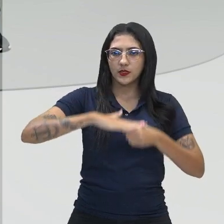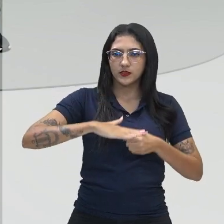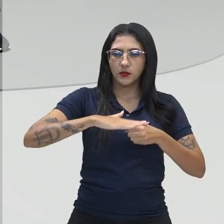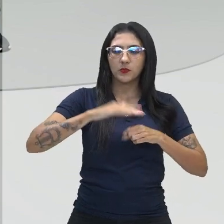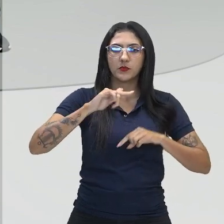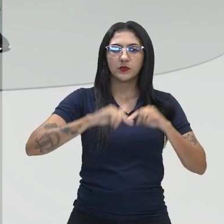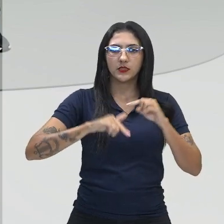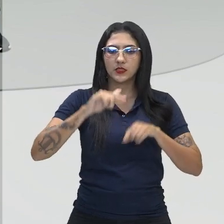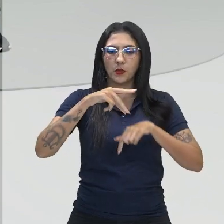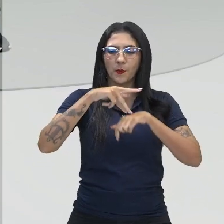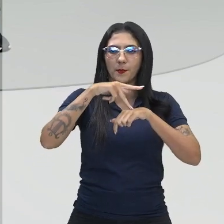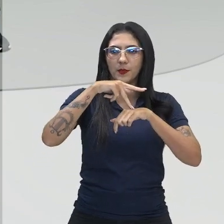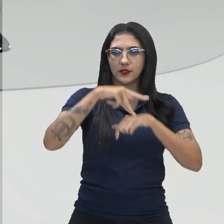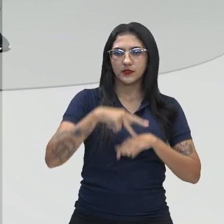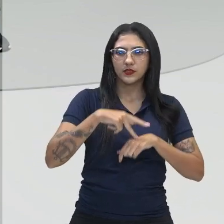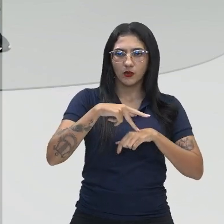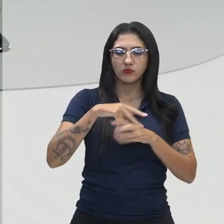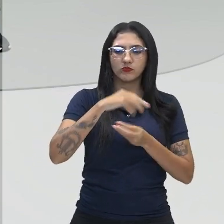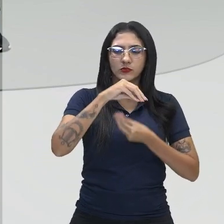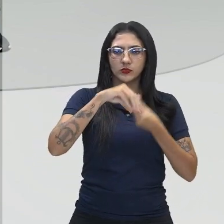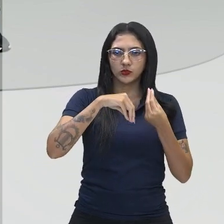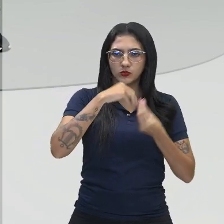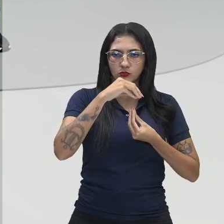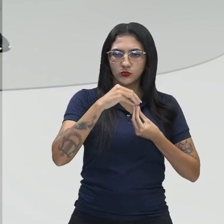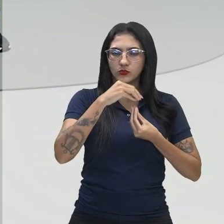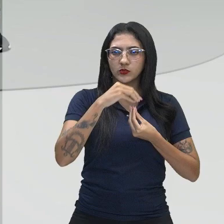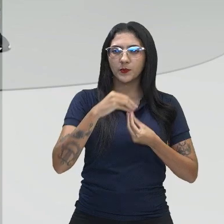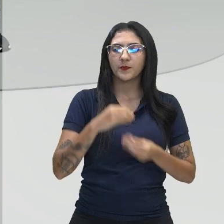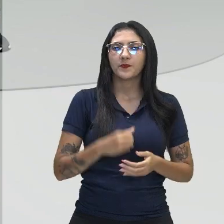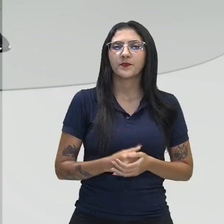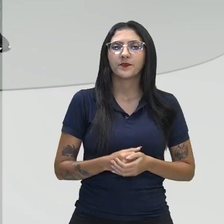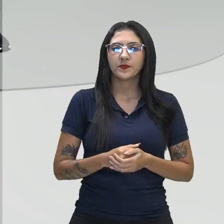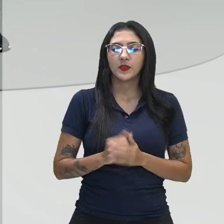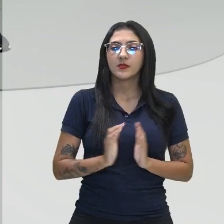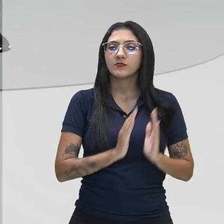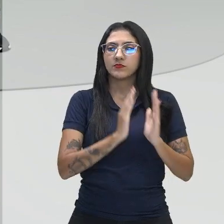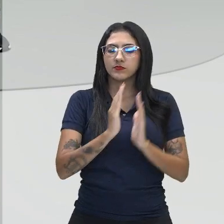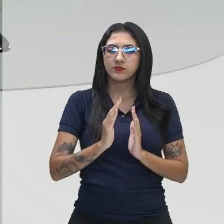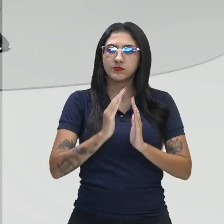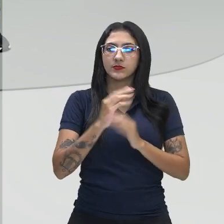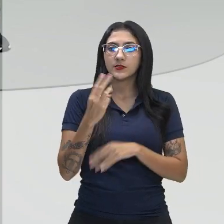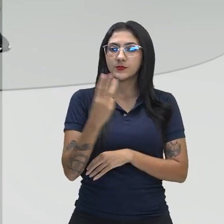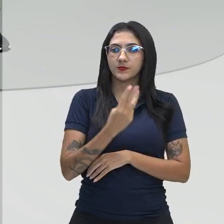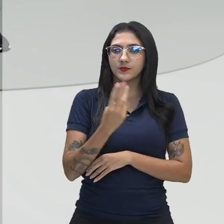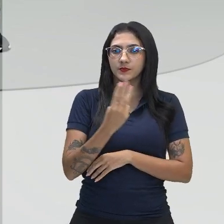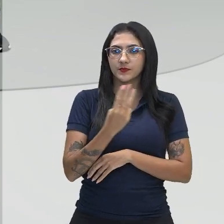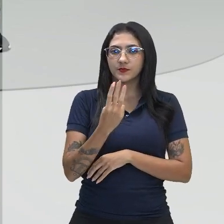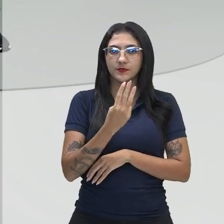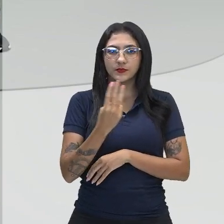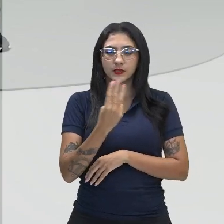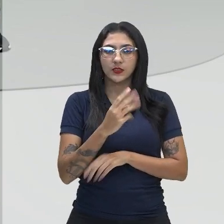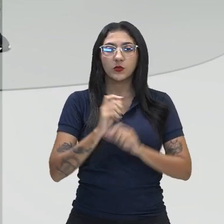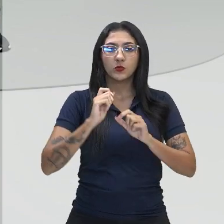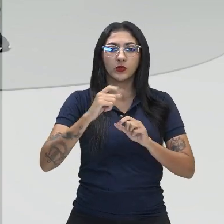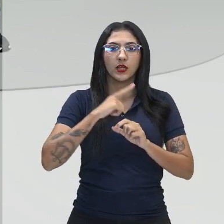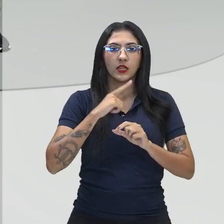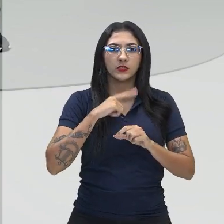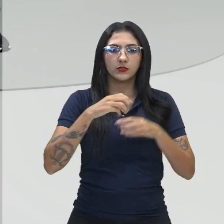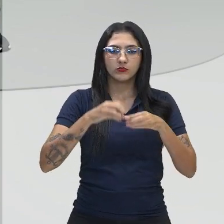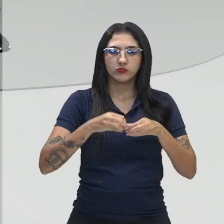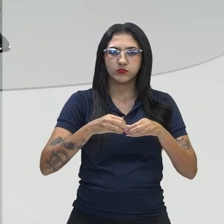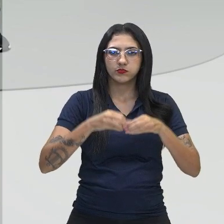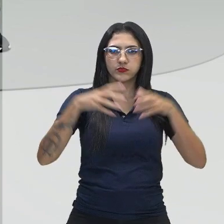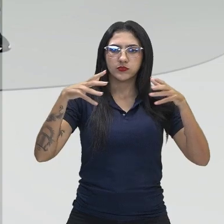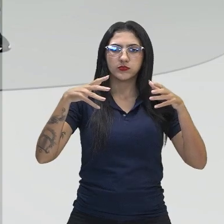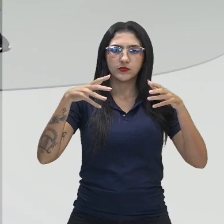comprime essa mistura de ar e combustível. E logo na sequência, nós temos a terceira fase, que é a explosão. Na